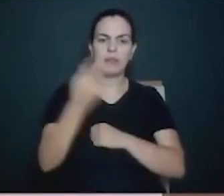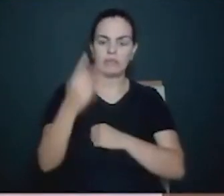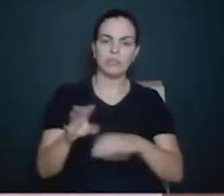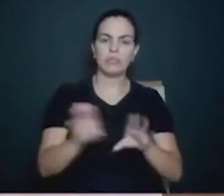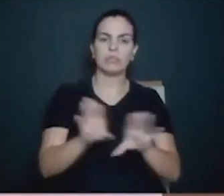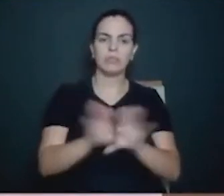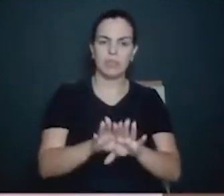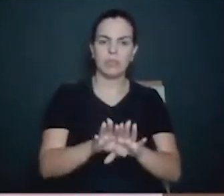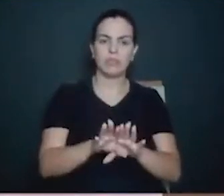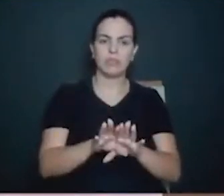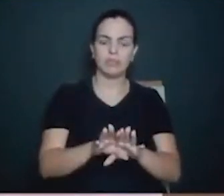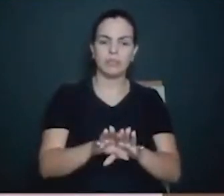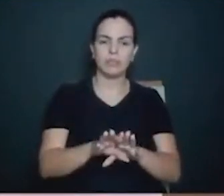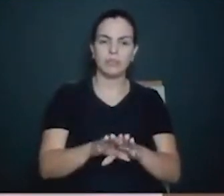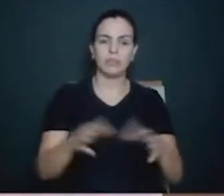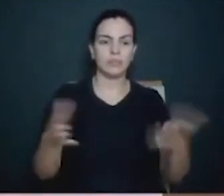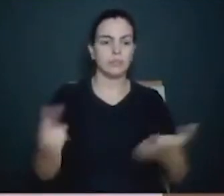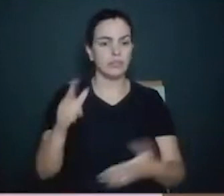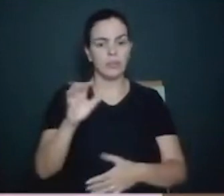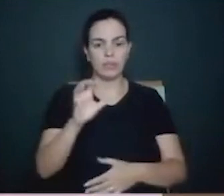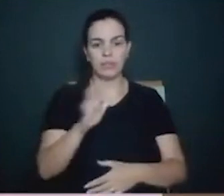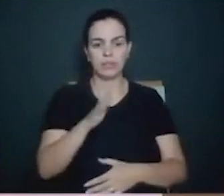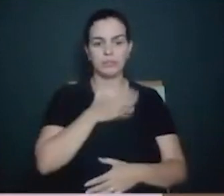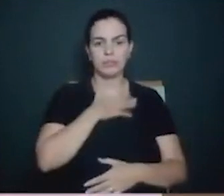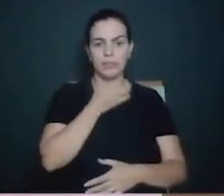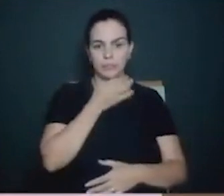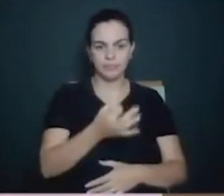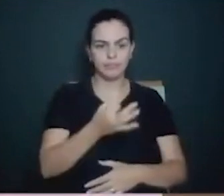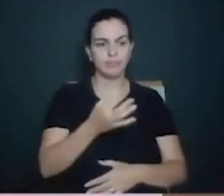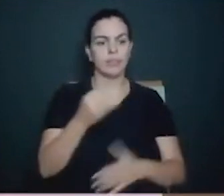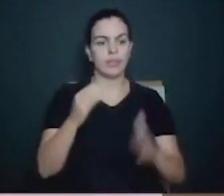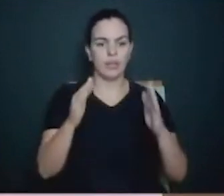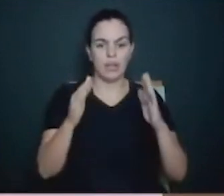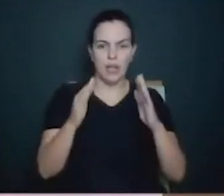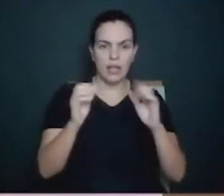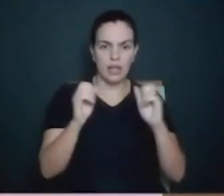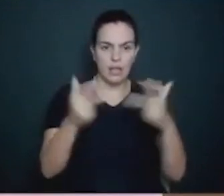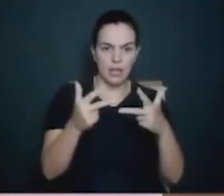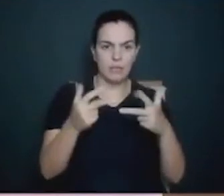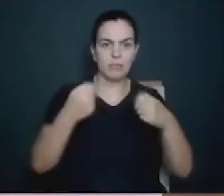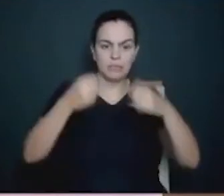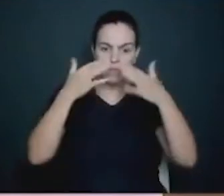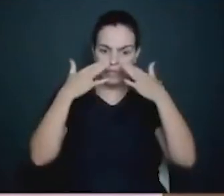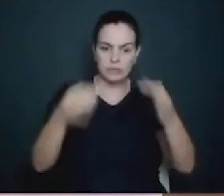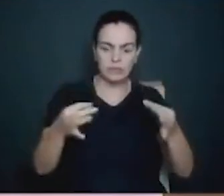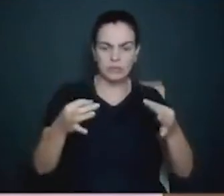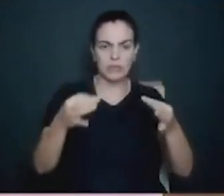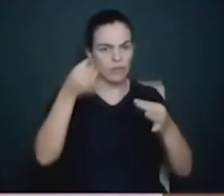que representam. Então, fica aqui a minha observação para que essa casa fique atenta e pare de tapar o sol com a peneira. Seria isso. Muito obrigado,